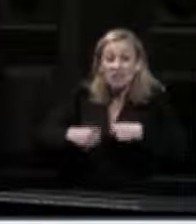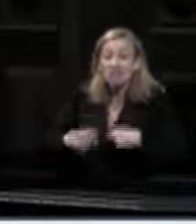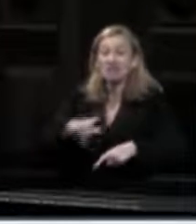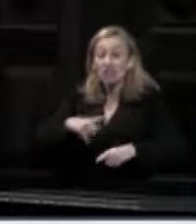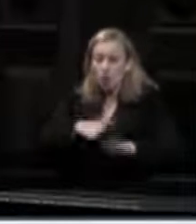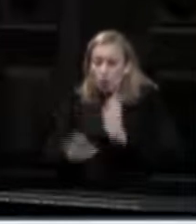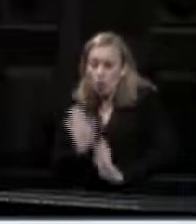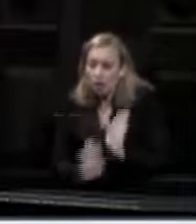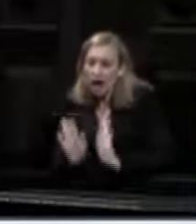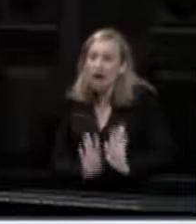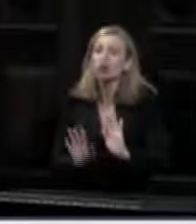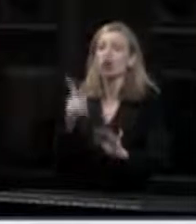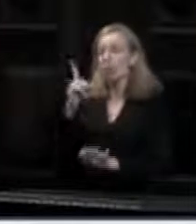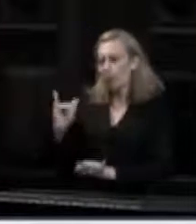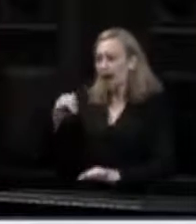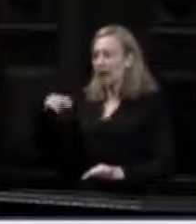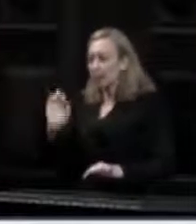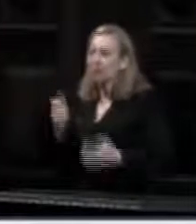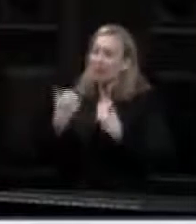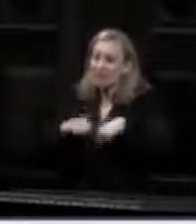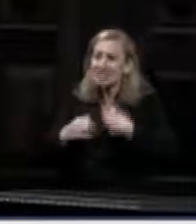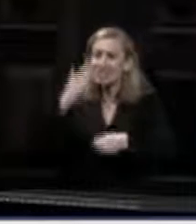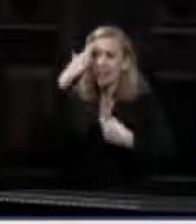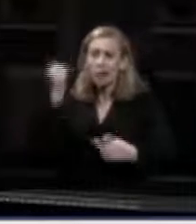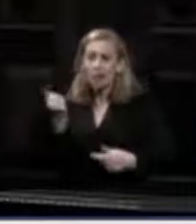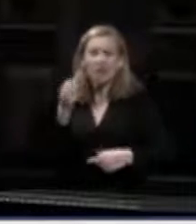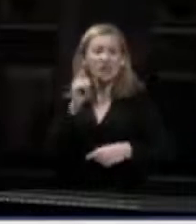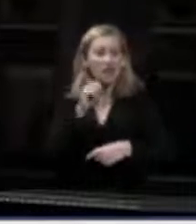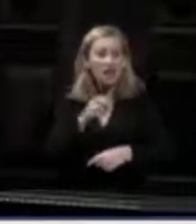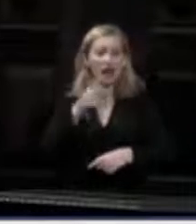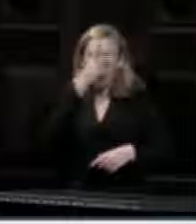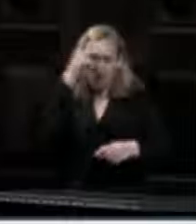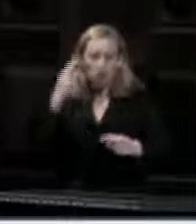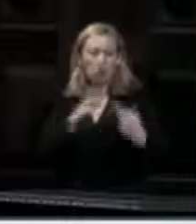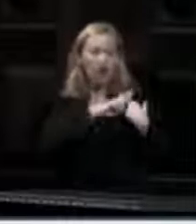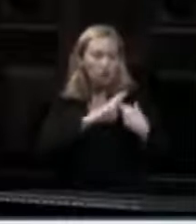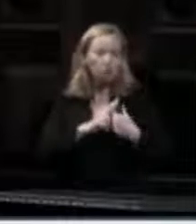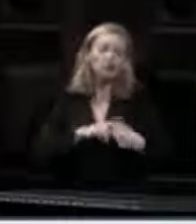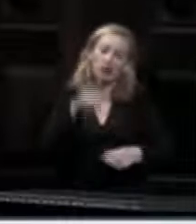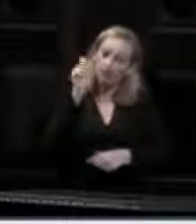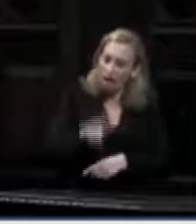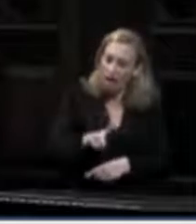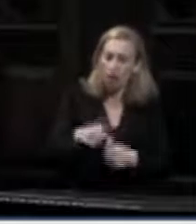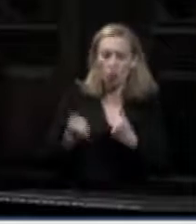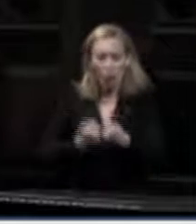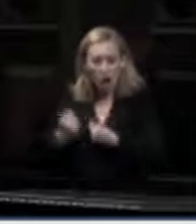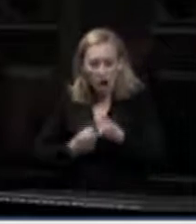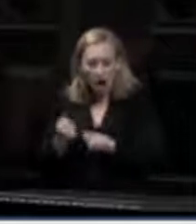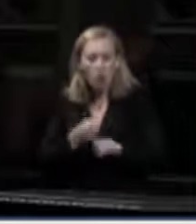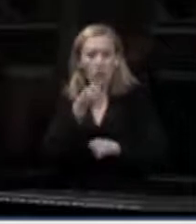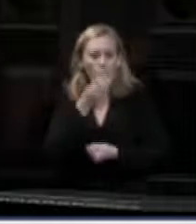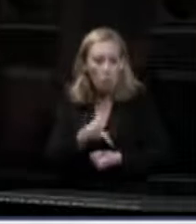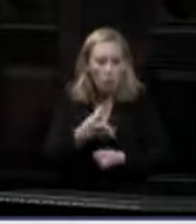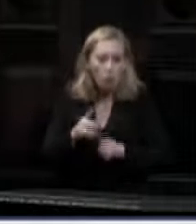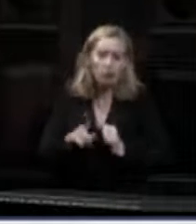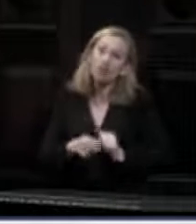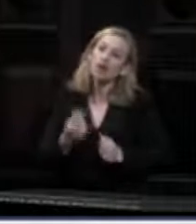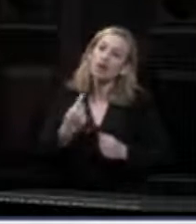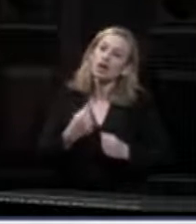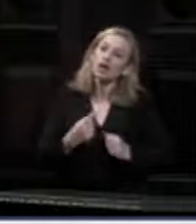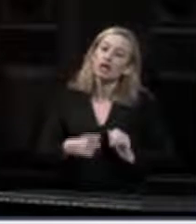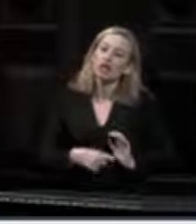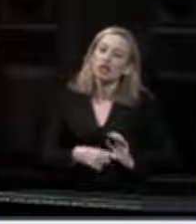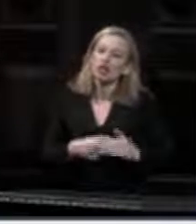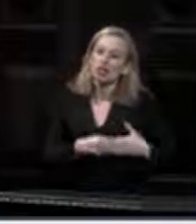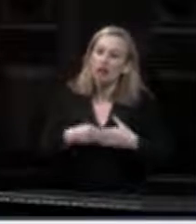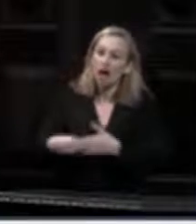esses transportadores são responsáveis, o veículo realmente oferece boas condições, é muito mais fácil até para o pai